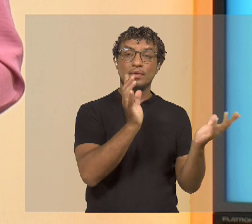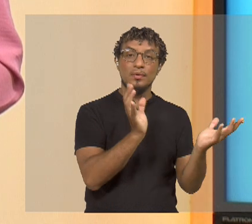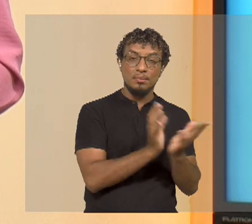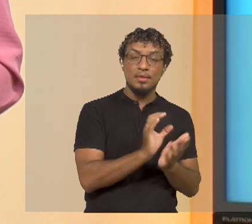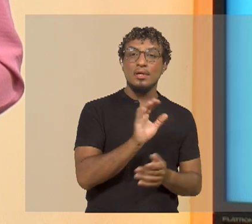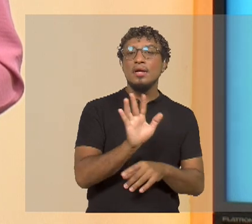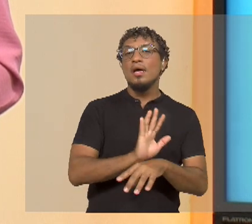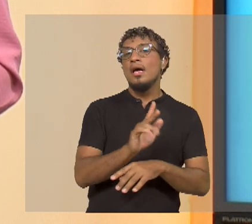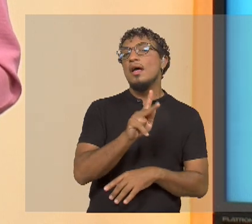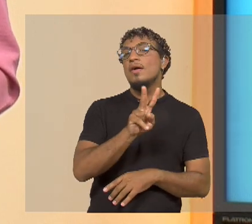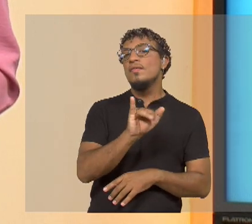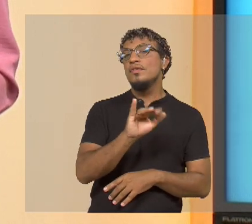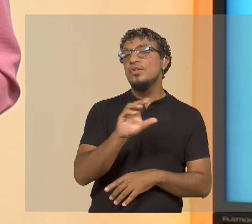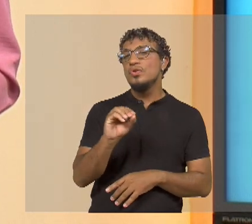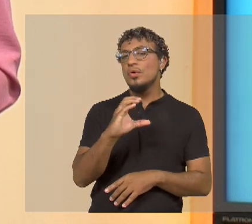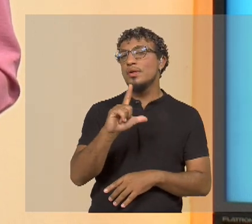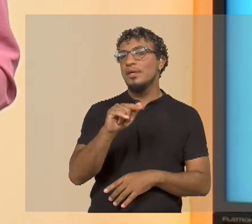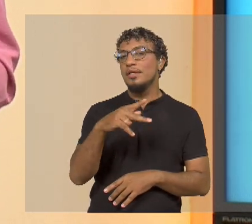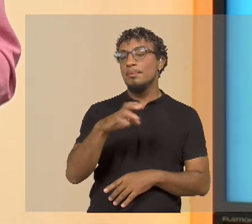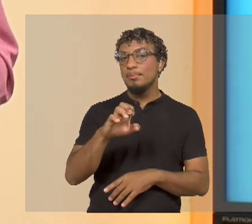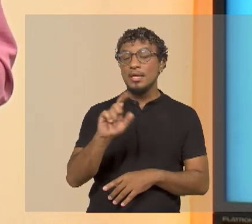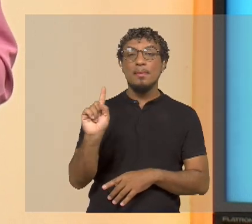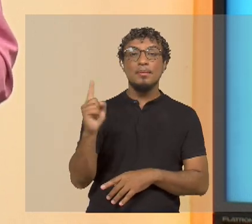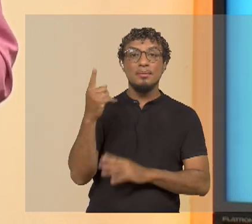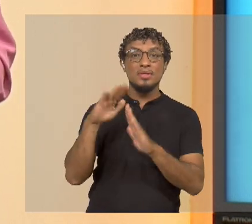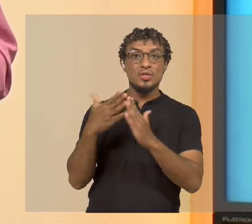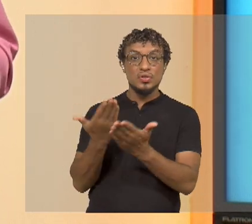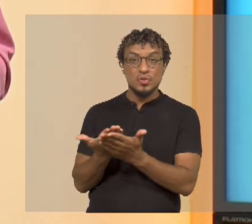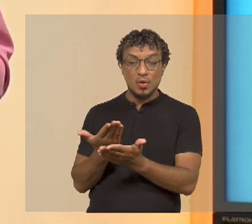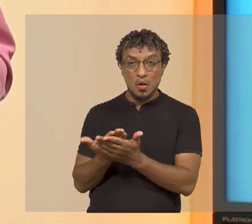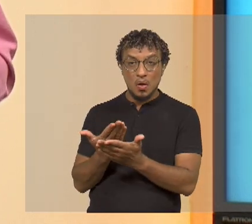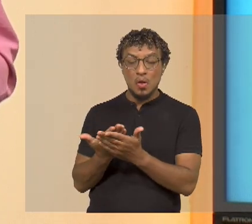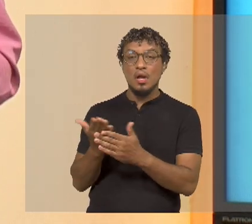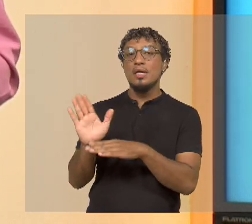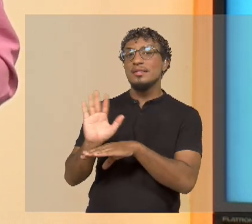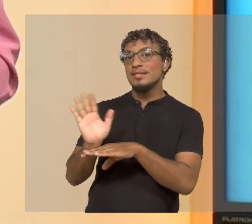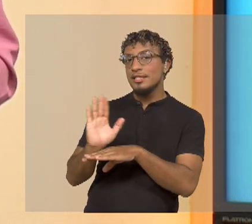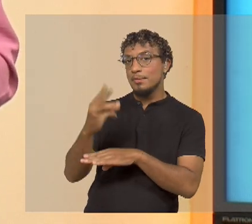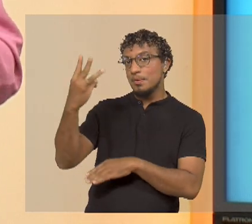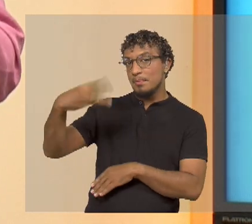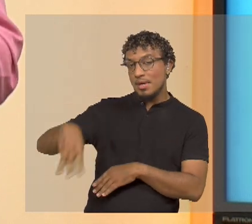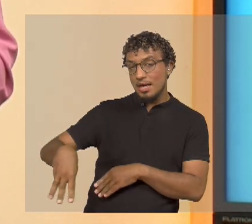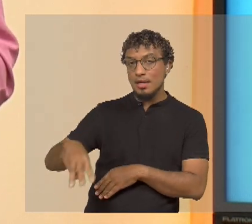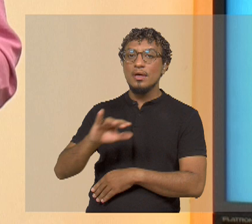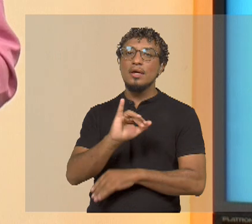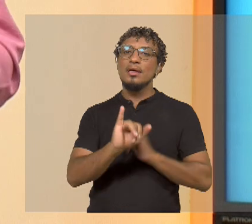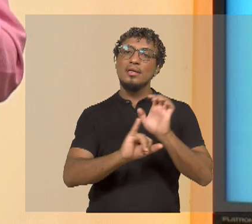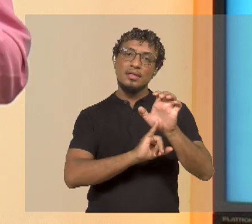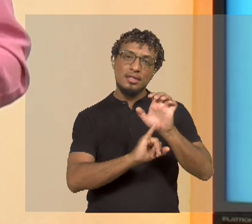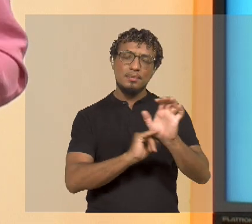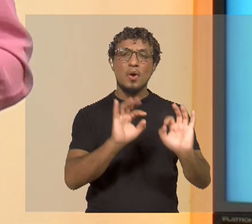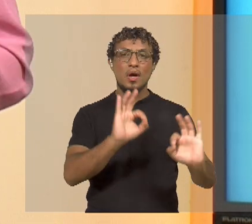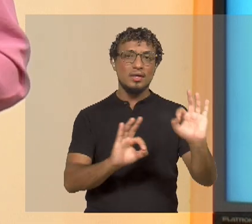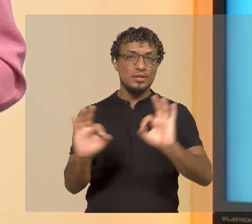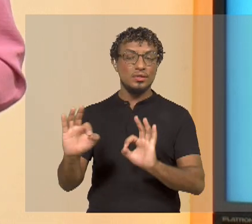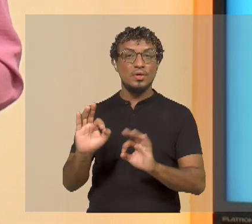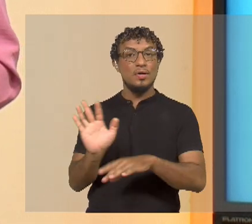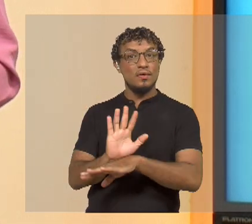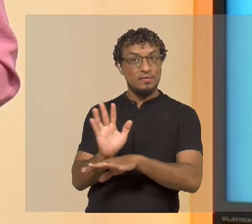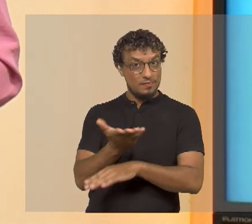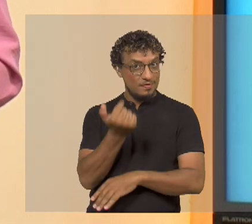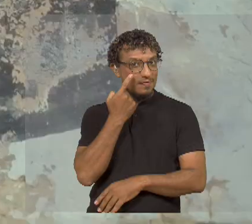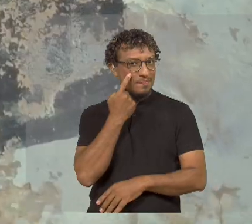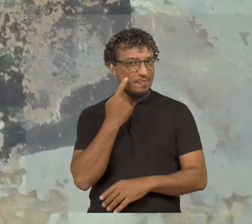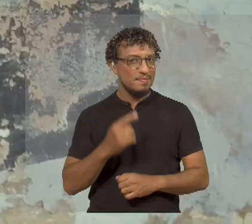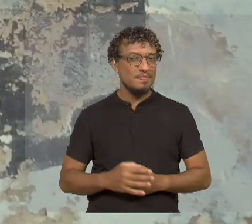da Escola de Cinema do Maranhão do IEMA. E para marcar o encerramento do curso, eles produziram um videoclipe, né? Vamos conferir esse